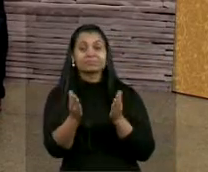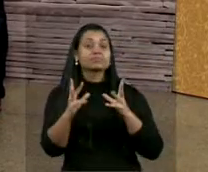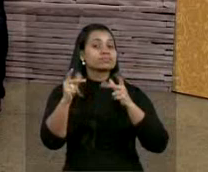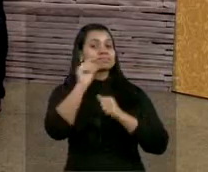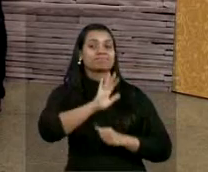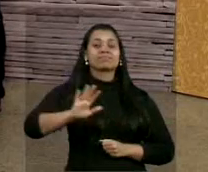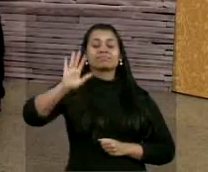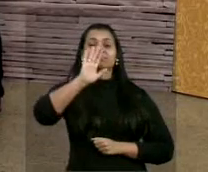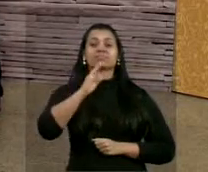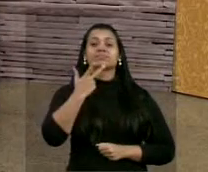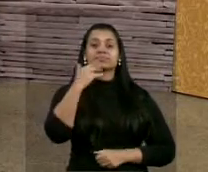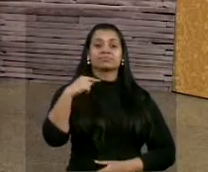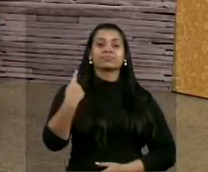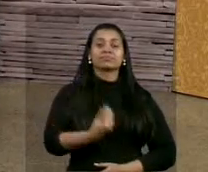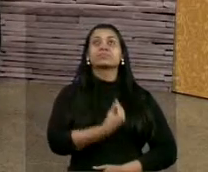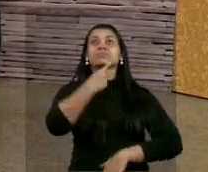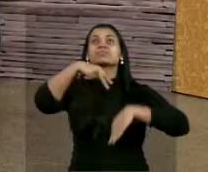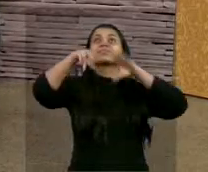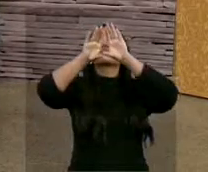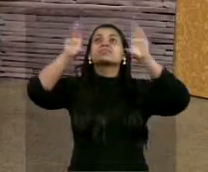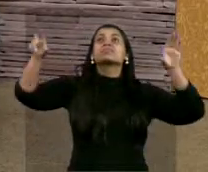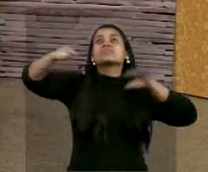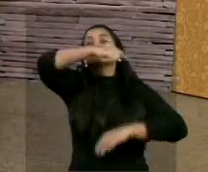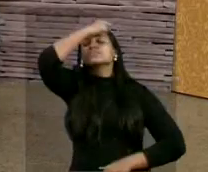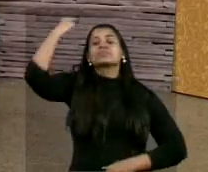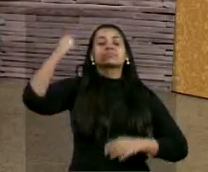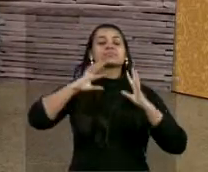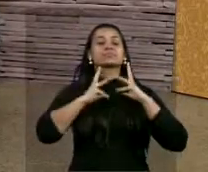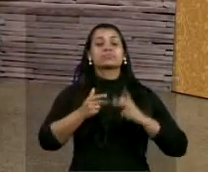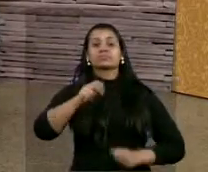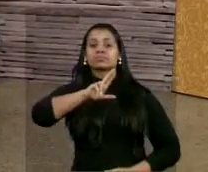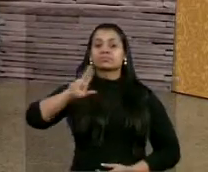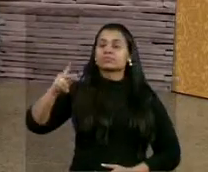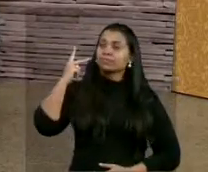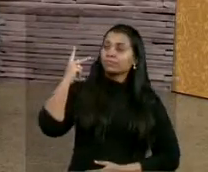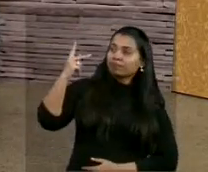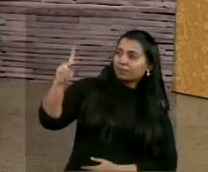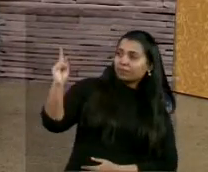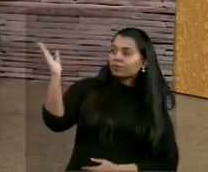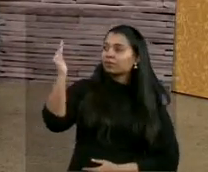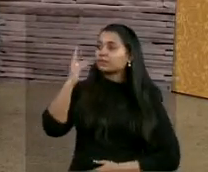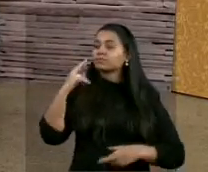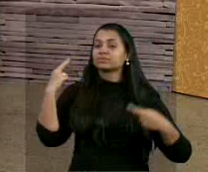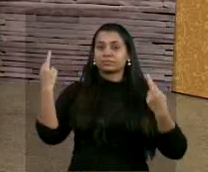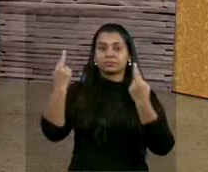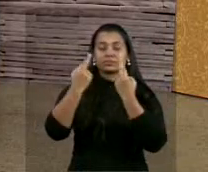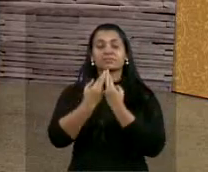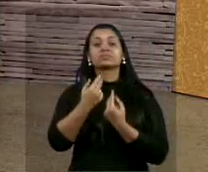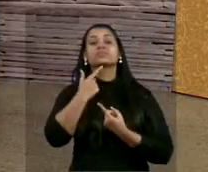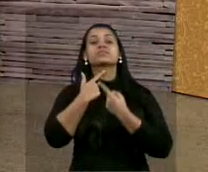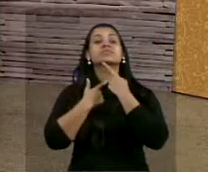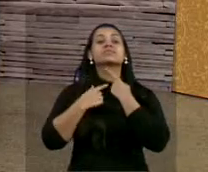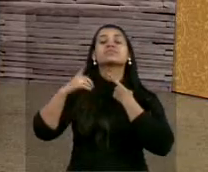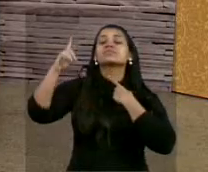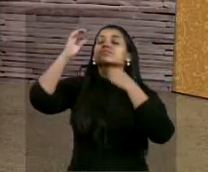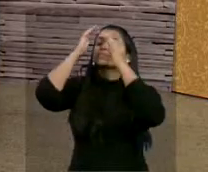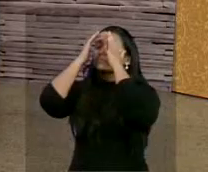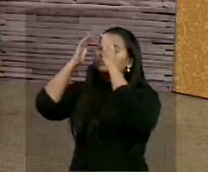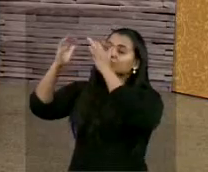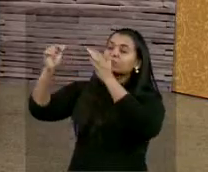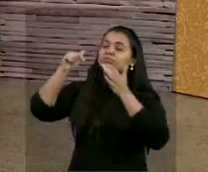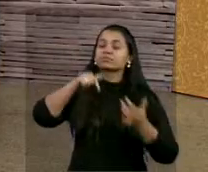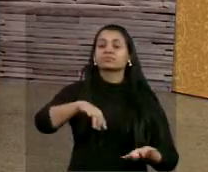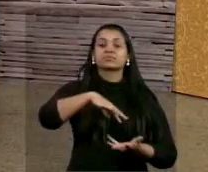todo o Brasil juntos. Pai nosso que estais nos céus, santificado seja o vosso nome. Venha a nós o vosso